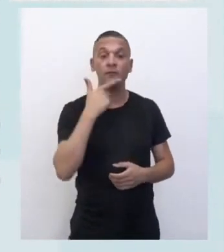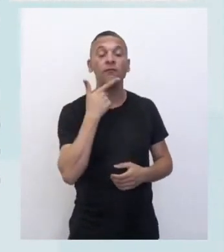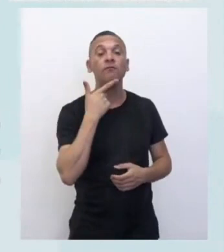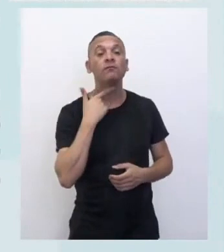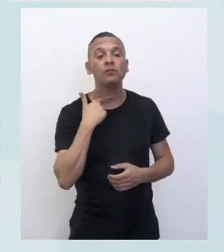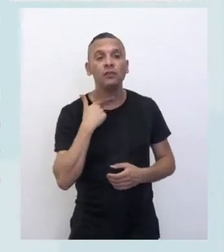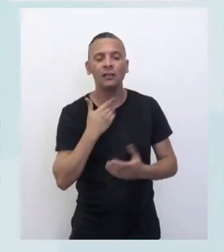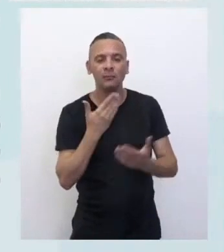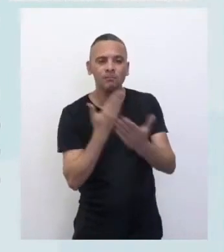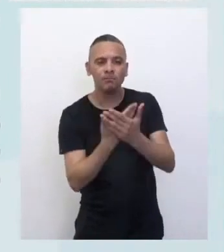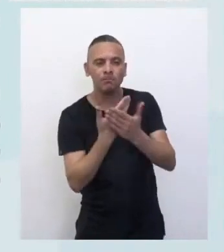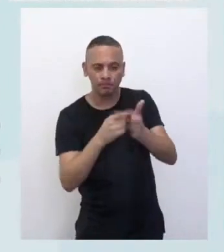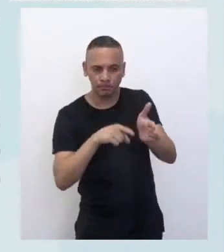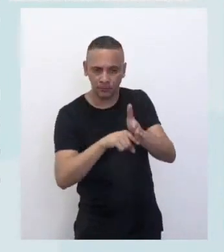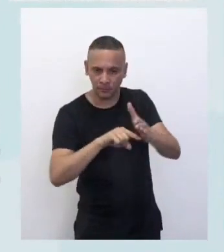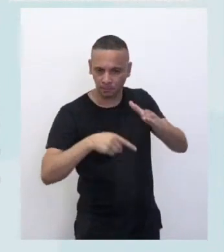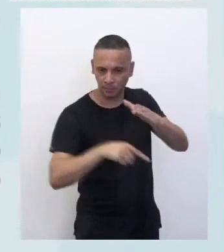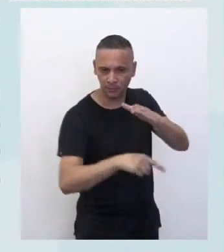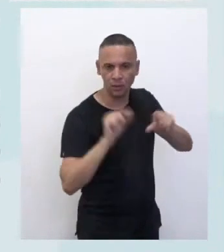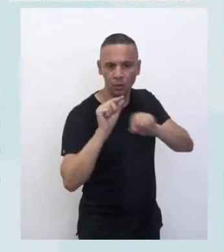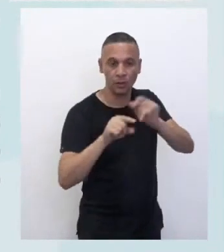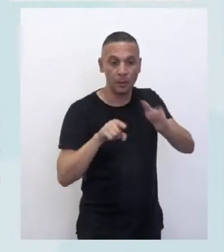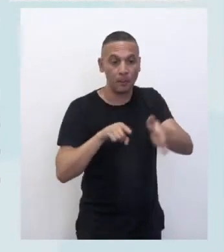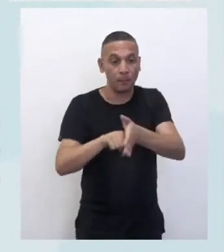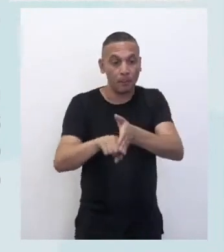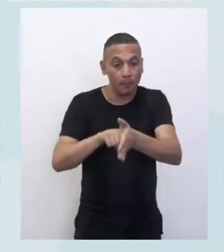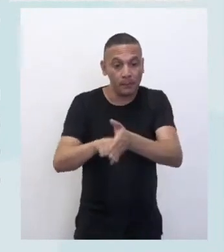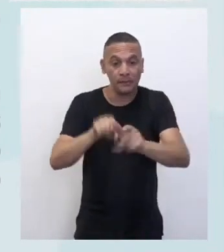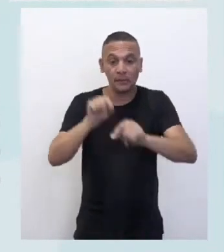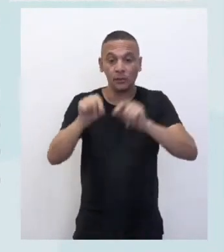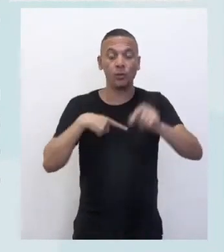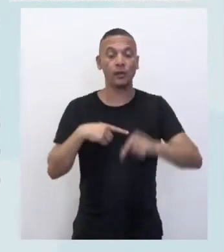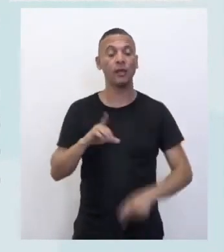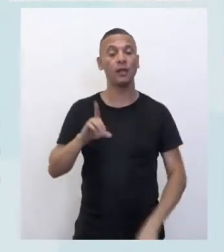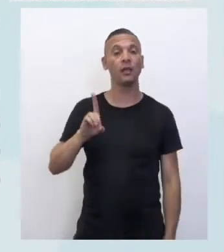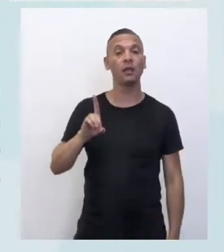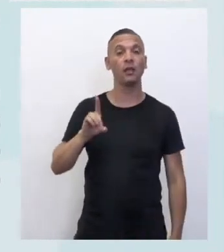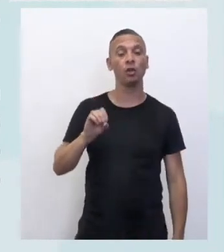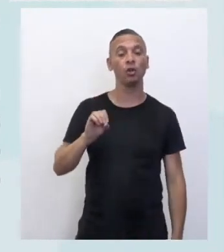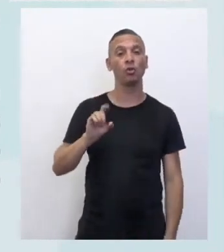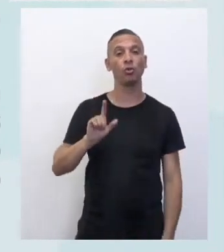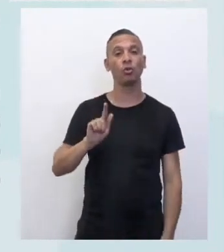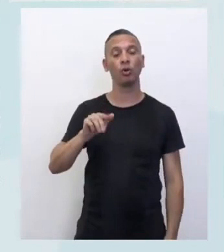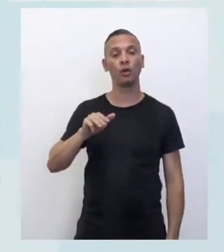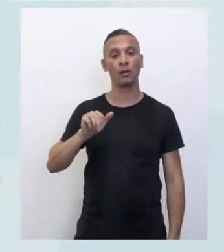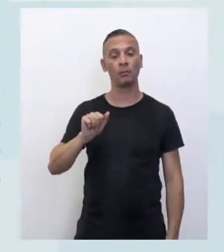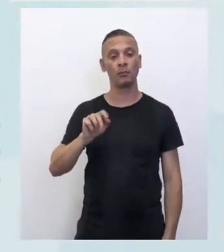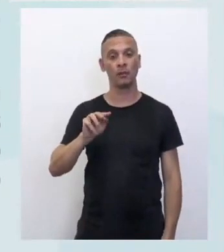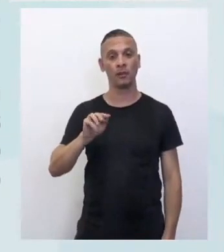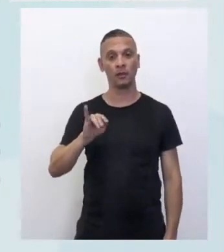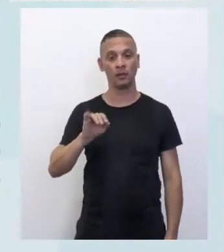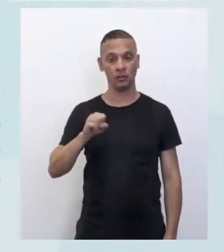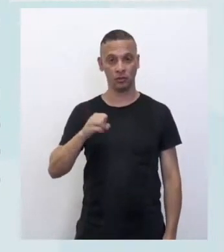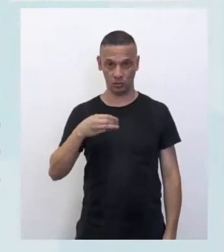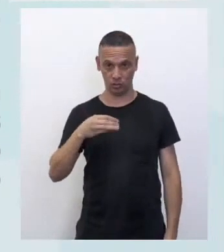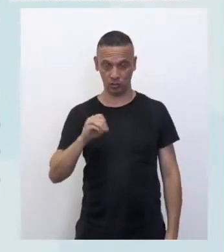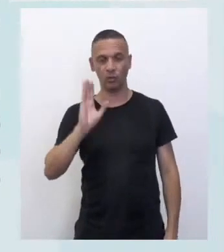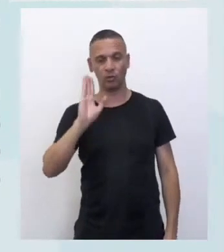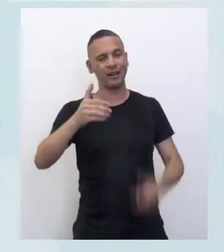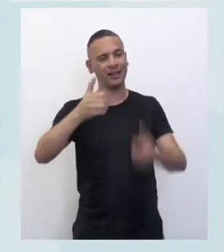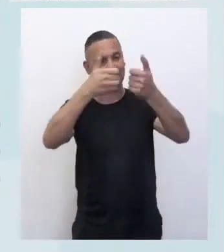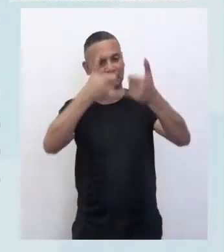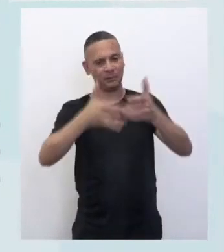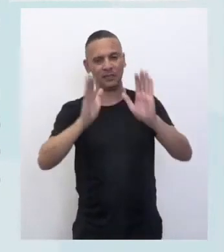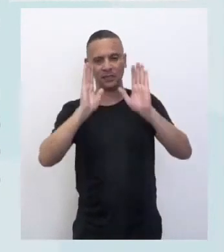aprofundar nesse conceito, eu sugiro aqui como pesquisa que vocês se aprofundem naqueles termos que eu já mencionei para vocês durante a aula.